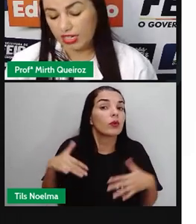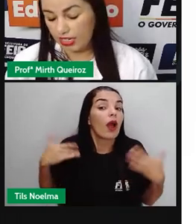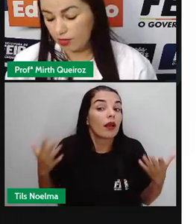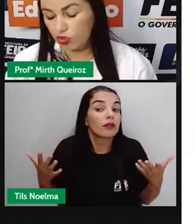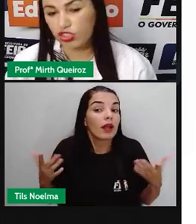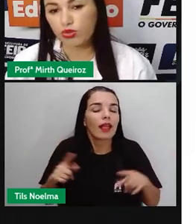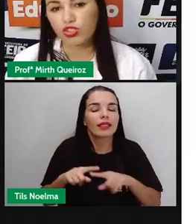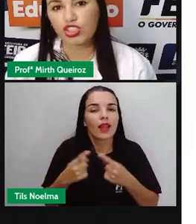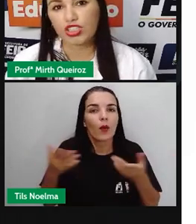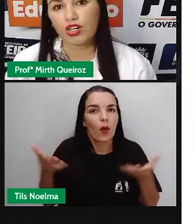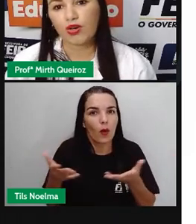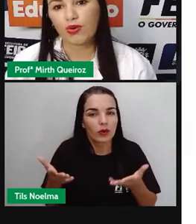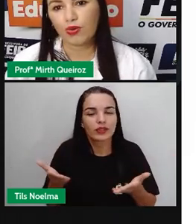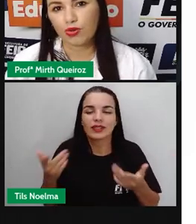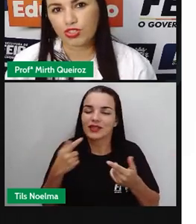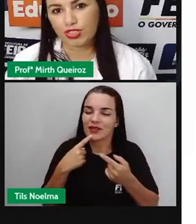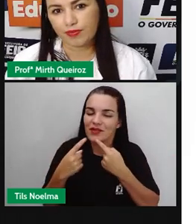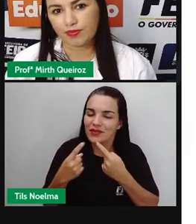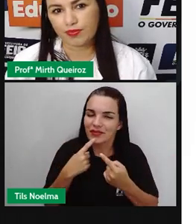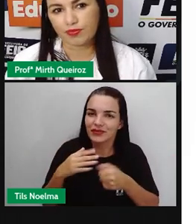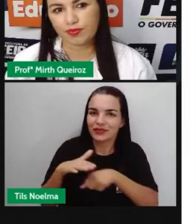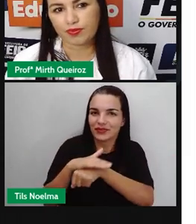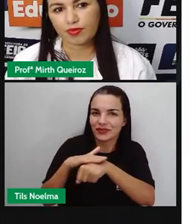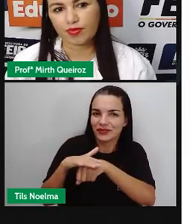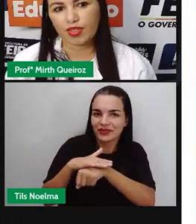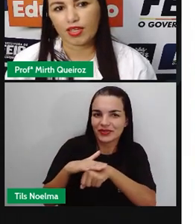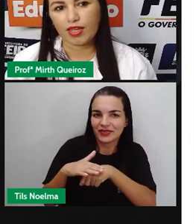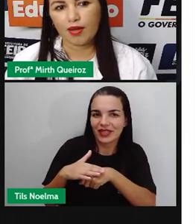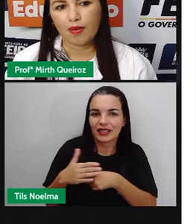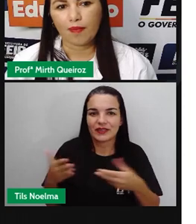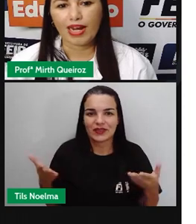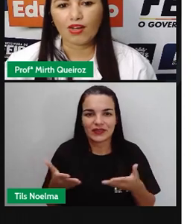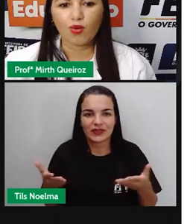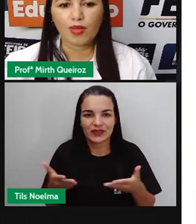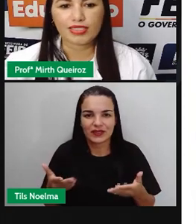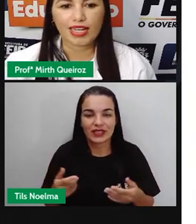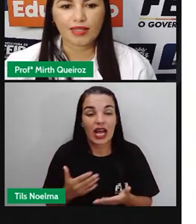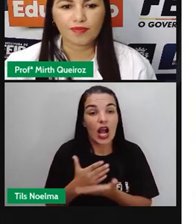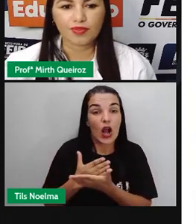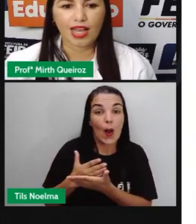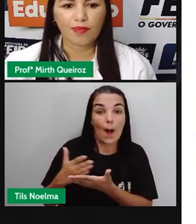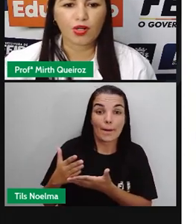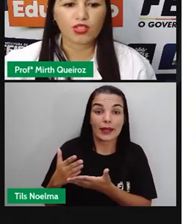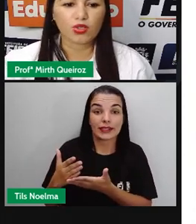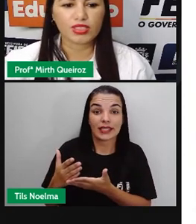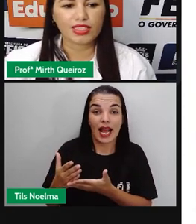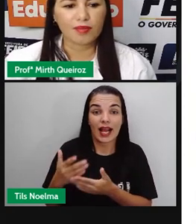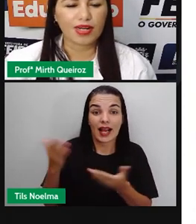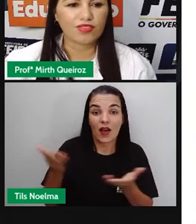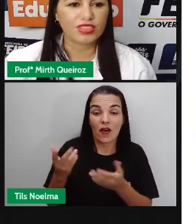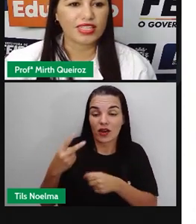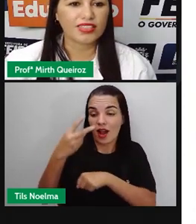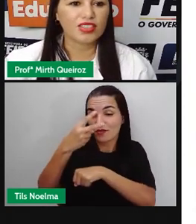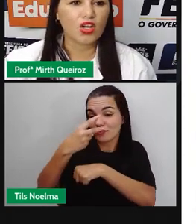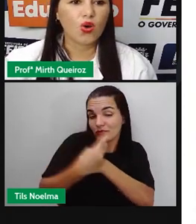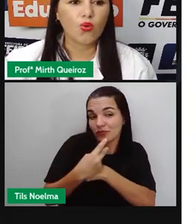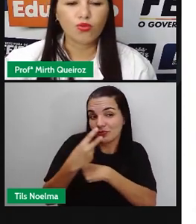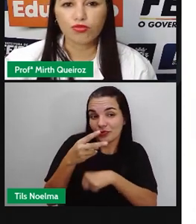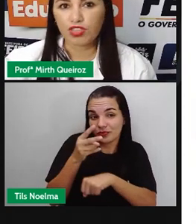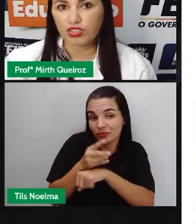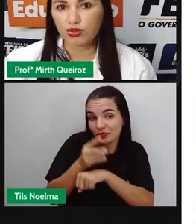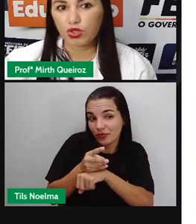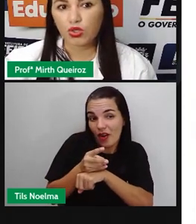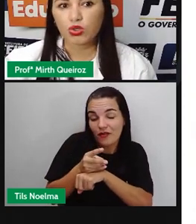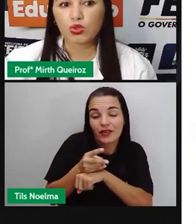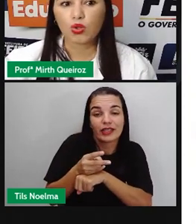isso que nós iremos discutir hoje e para começar a prova trouxe aqui para vocês